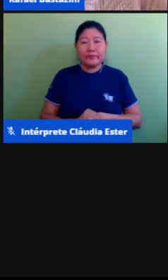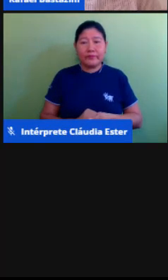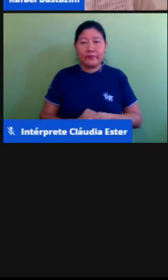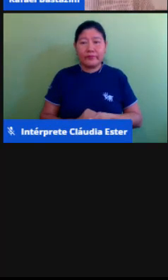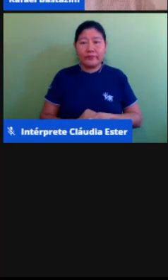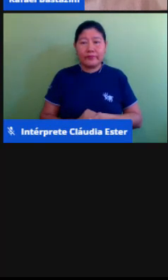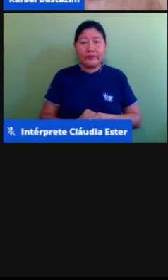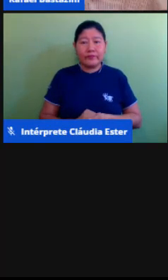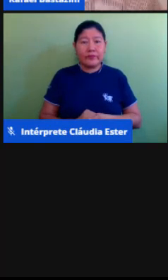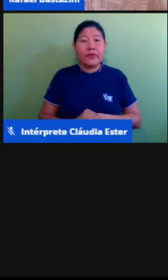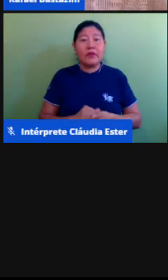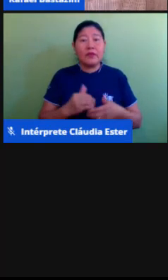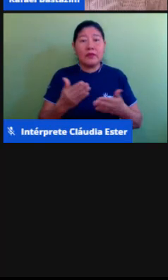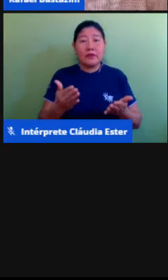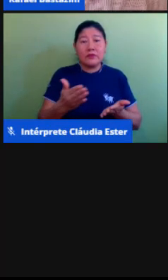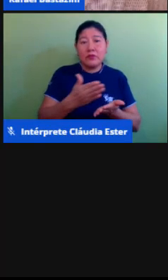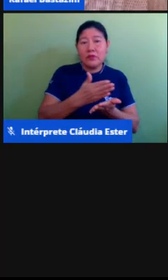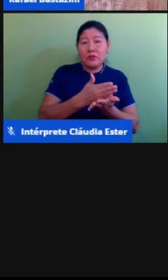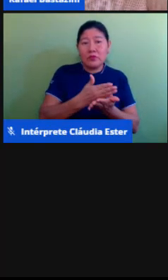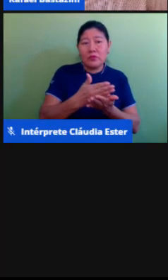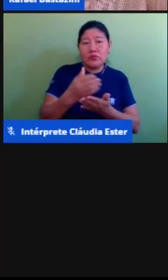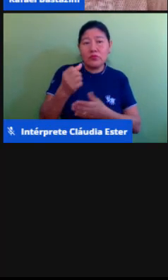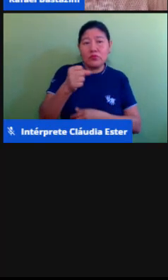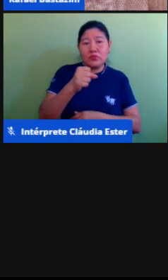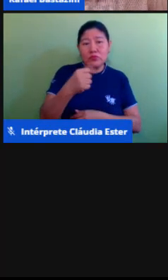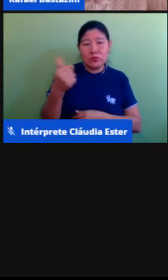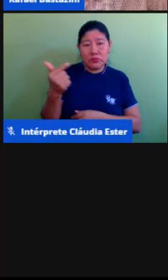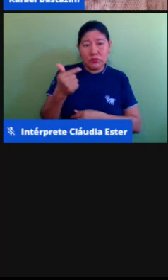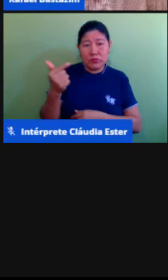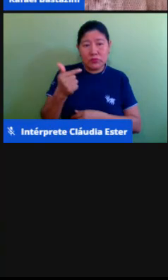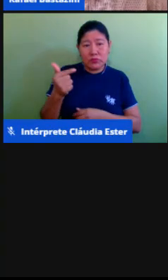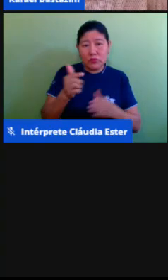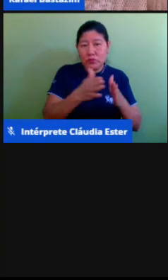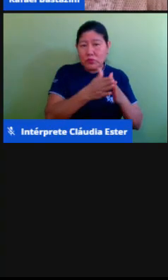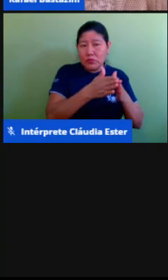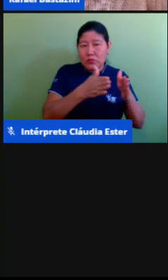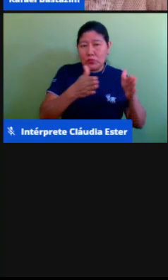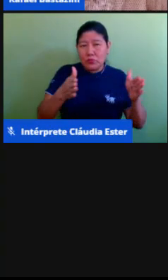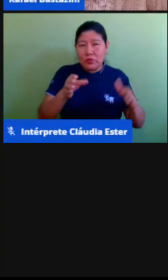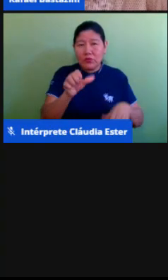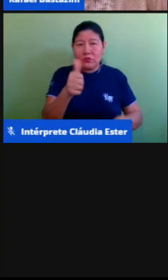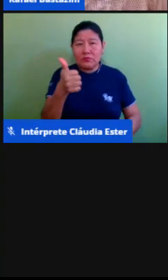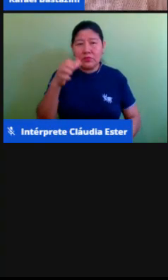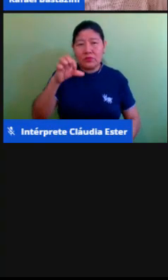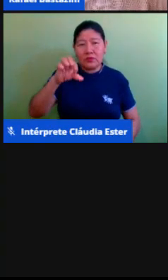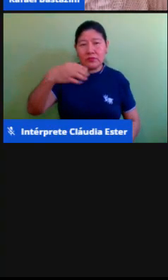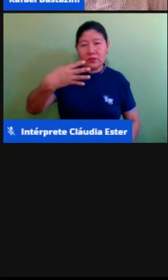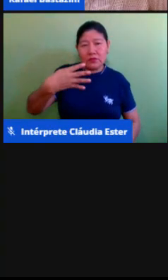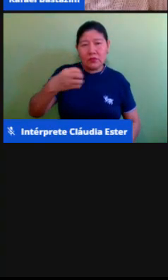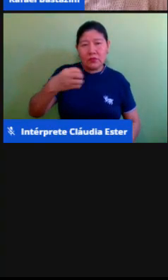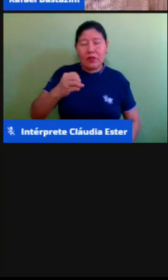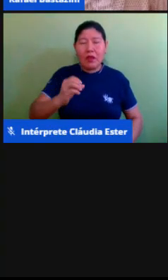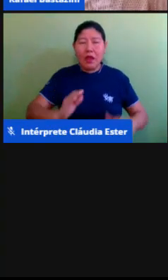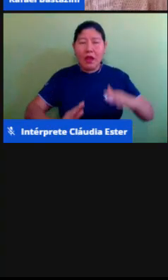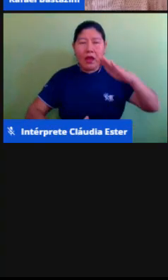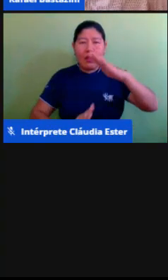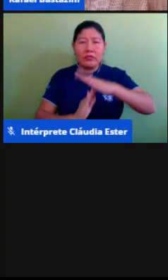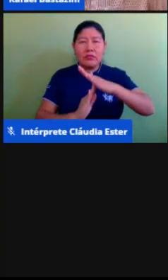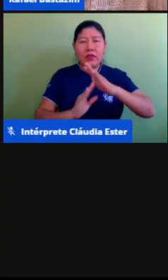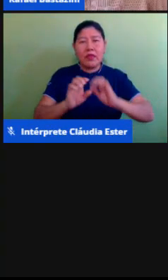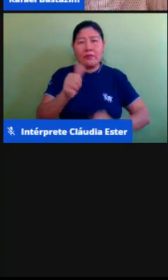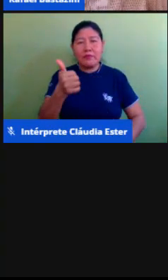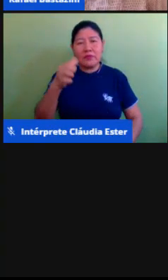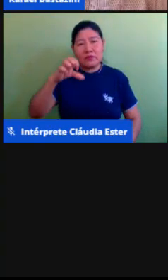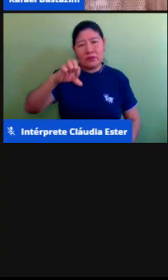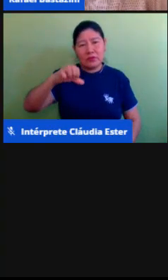segundo período do conceito de paisagem é de 1940 a 1970. Só um parênteses.